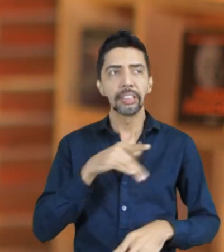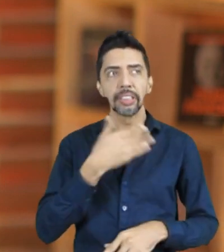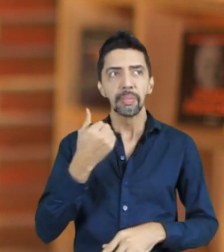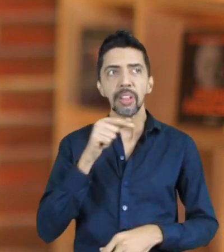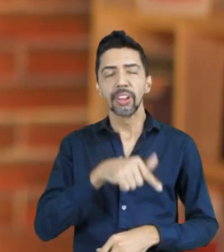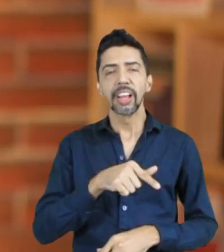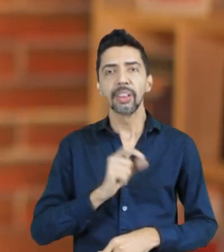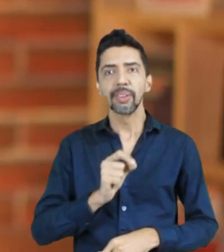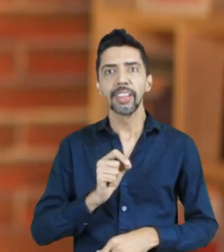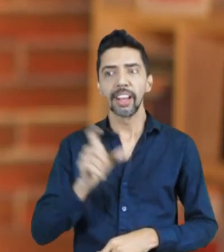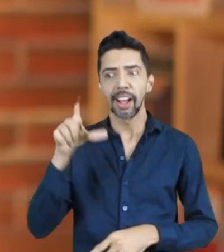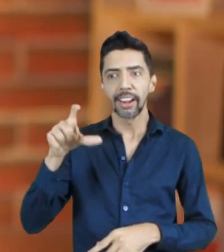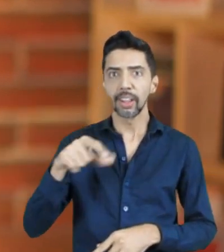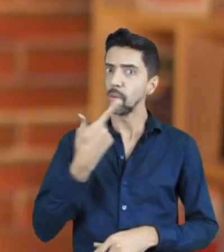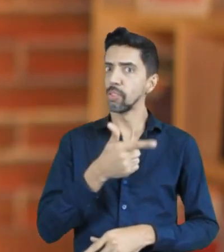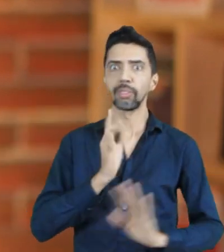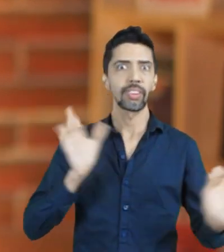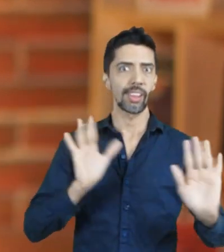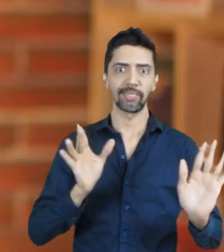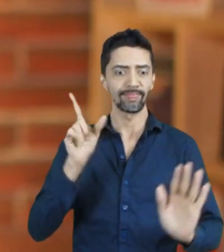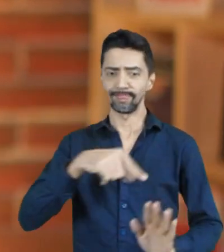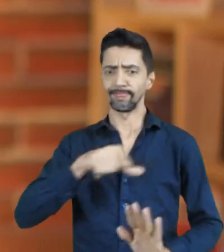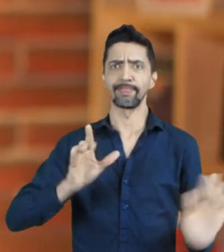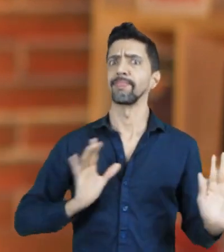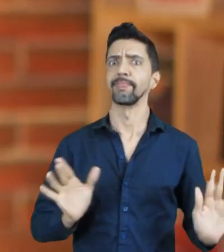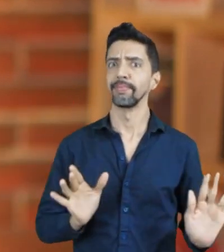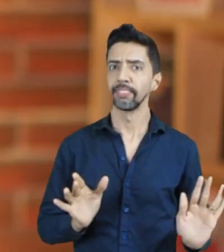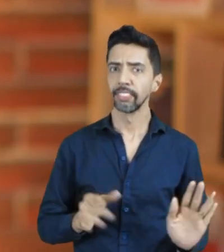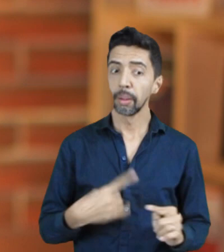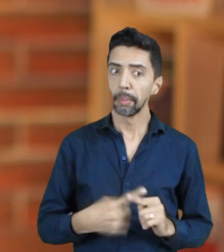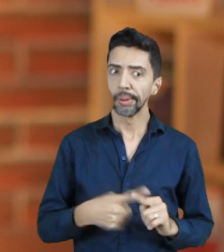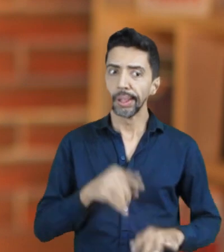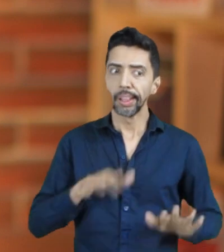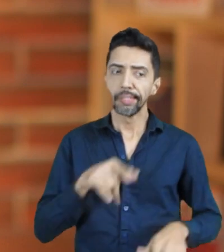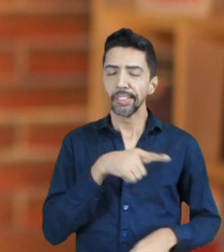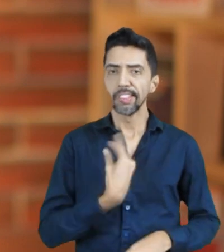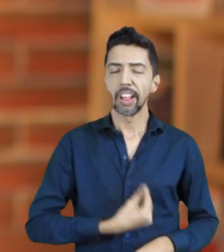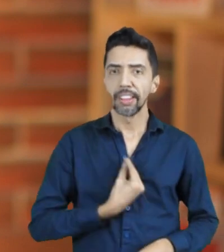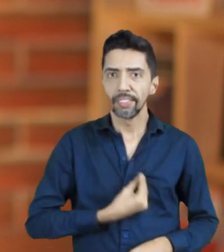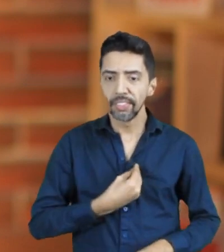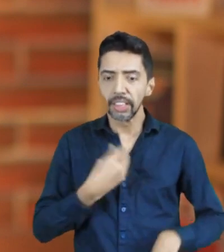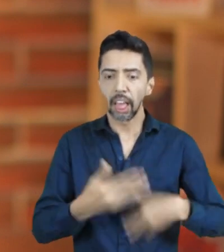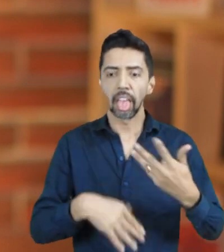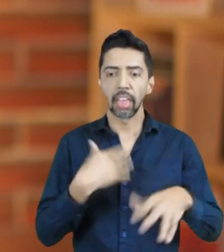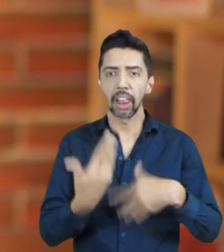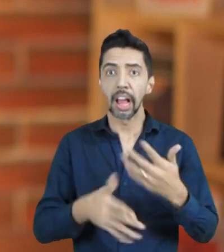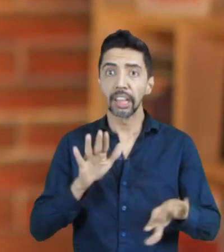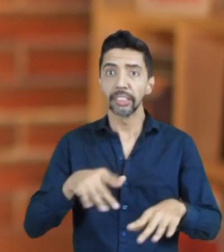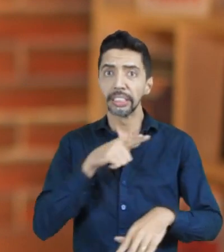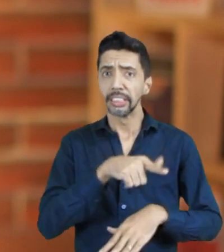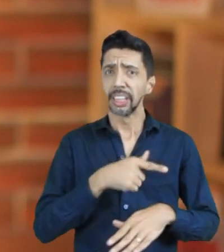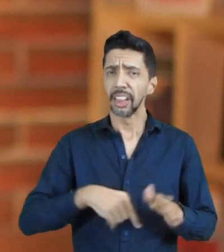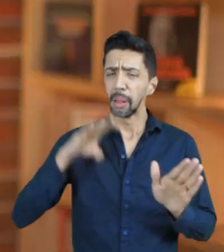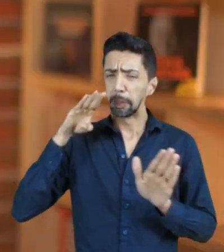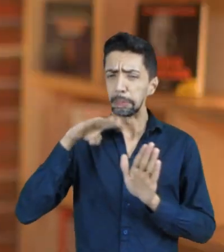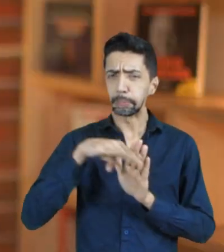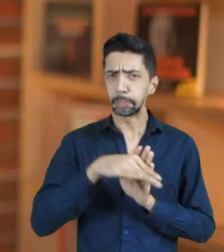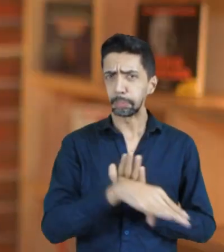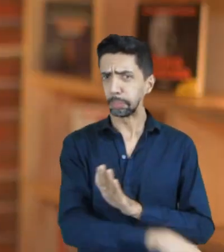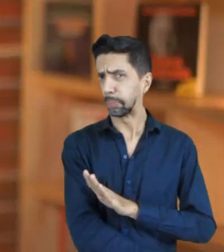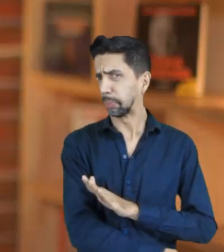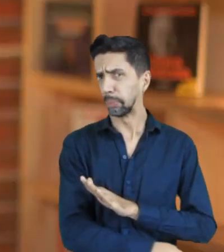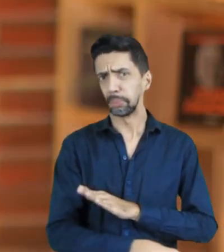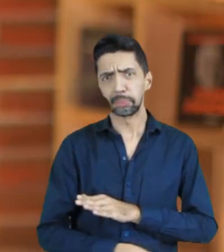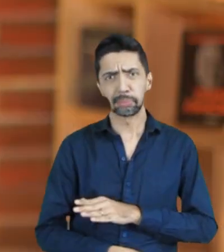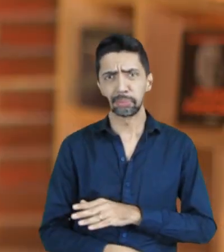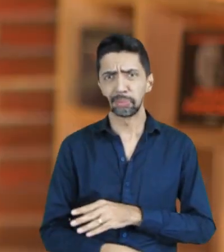nesse momento uma questão do momento que essa pessoa vive Pode ser que ela esteja no momento de inadimplência plena o que